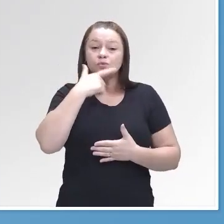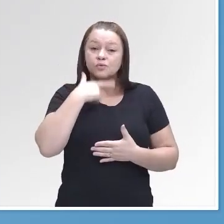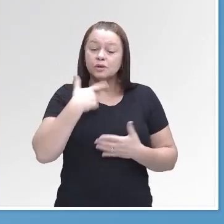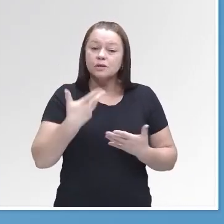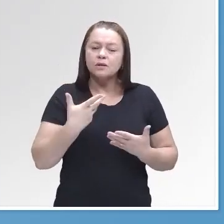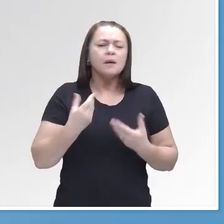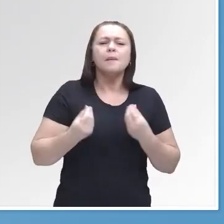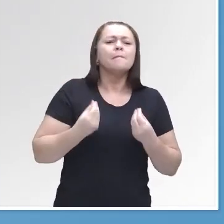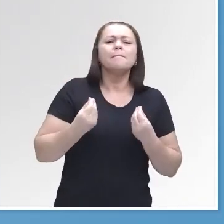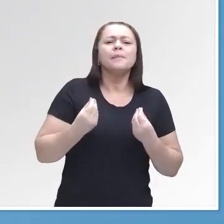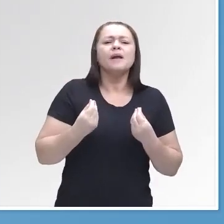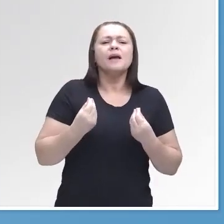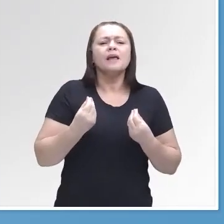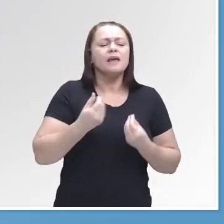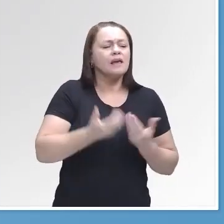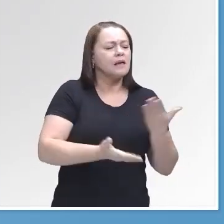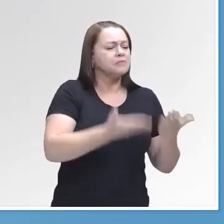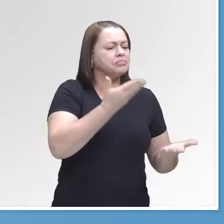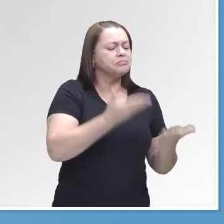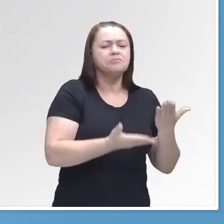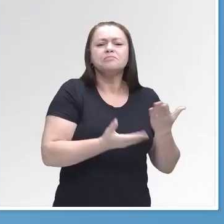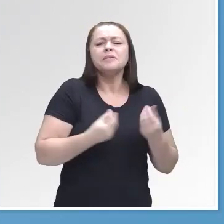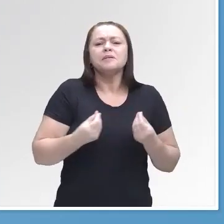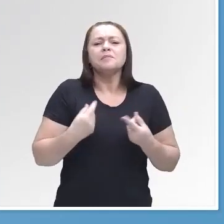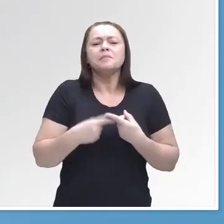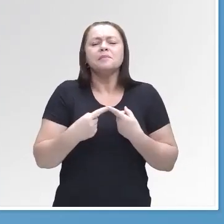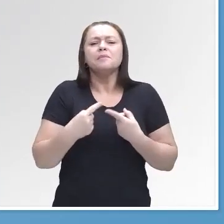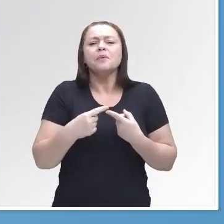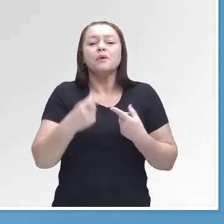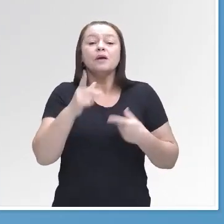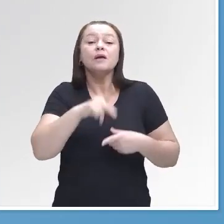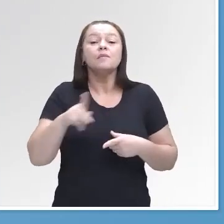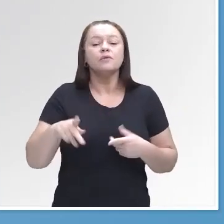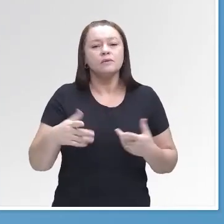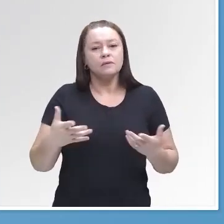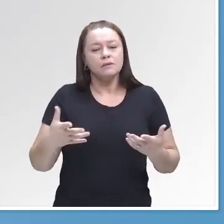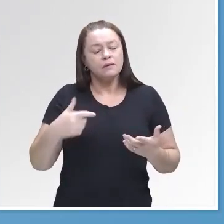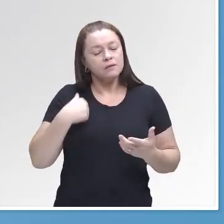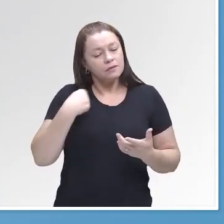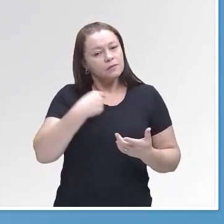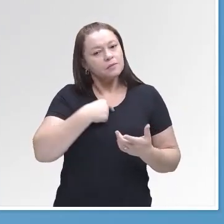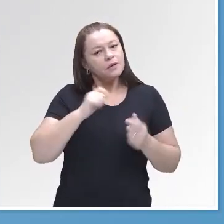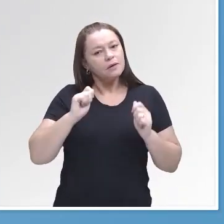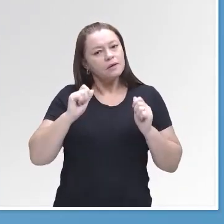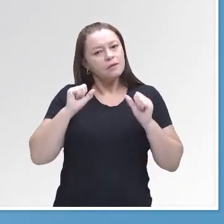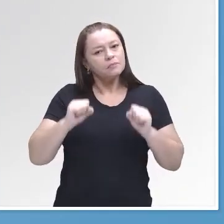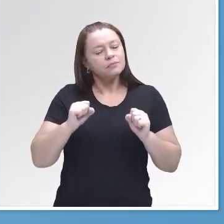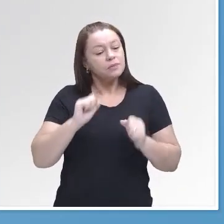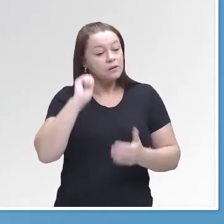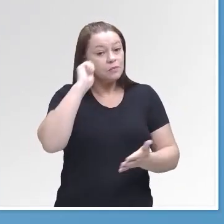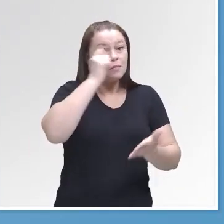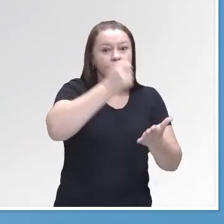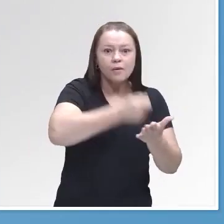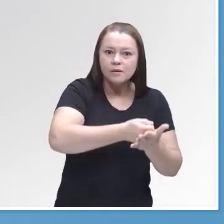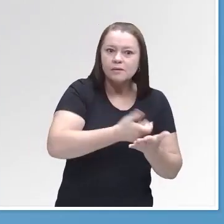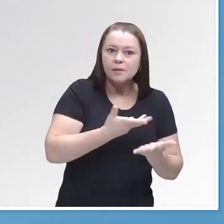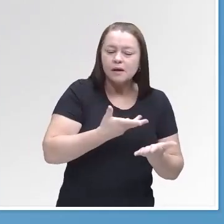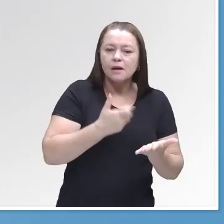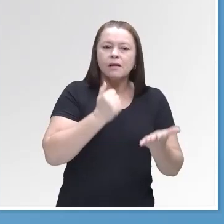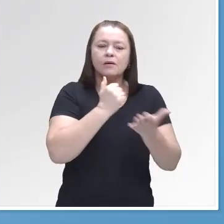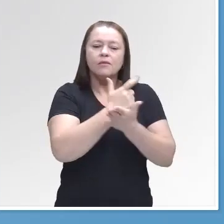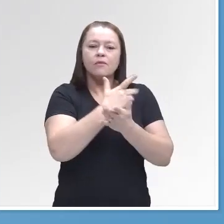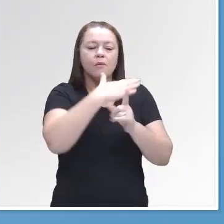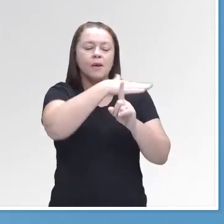Para que definir essa quantidade de massa, professora? Para que eu possa pagar. Vou comprar meio quilo